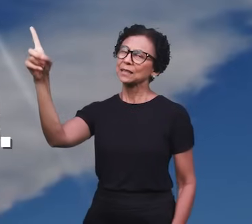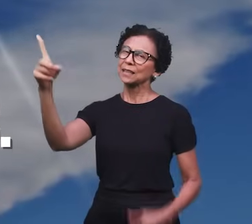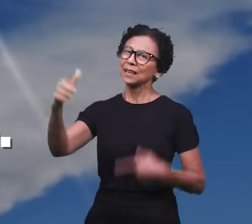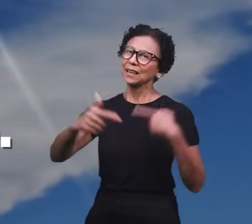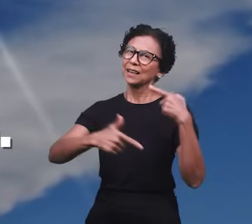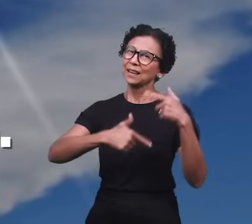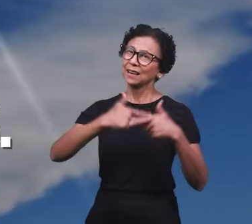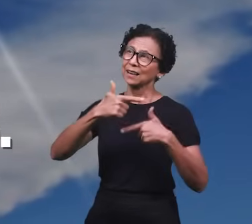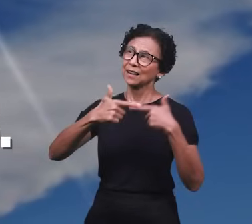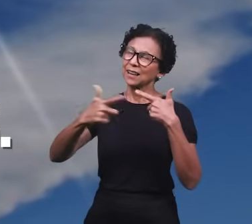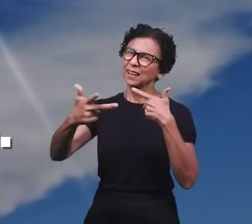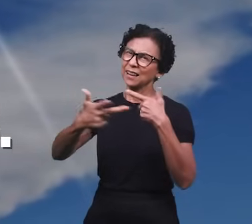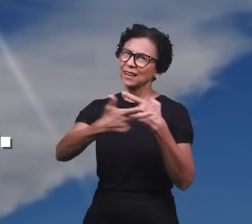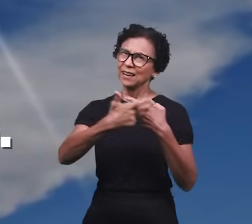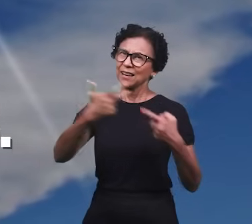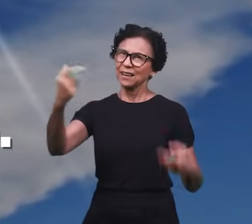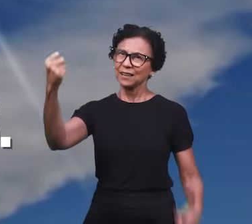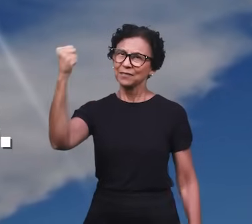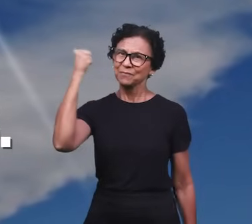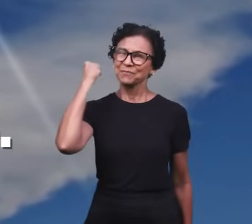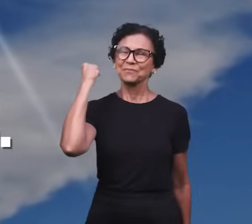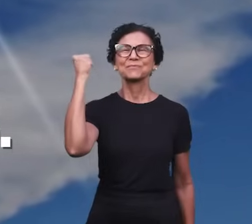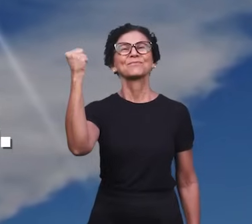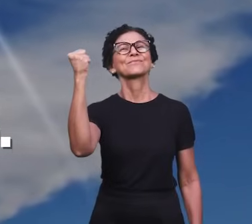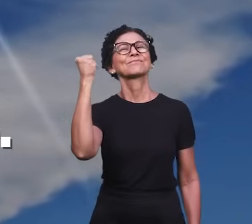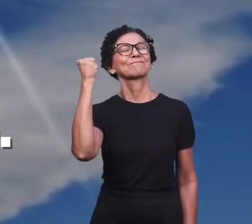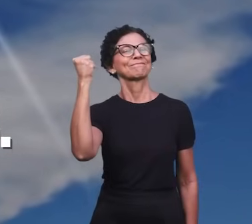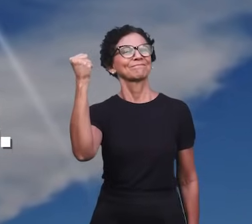Meu Deus, vence batalha.